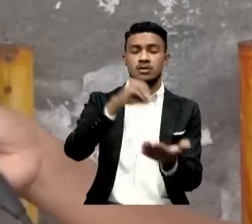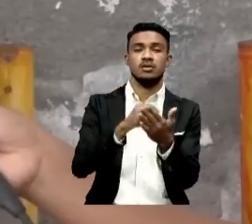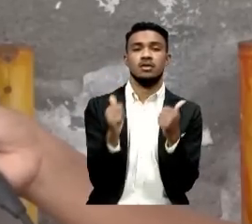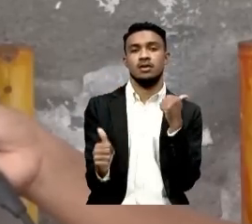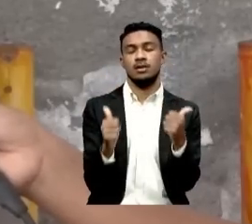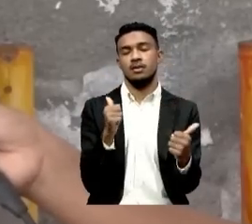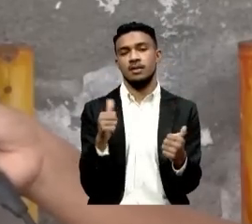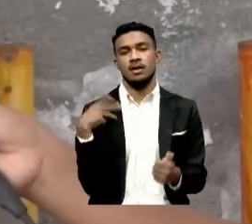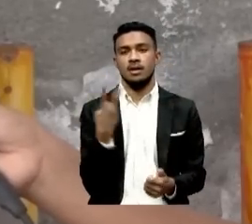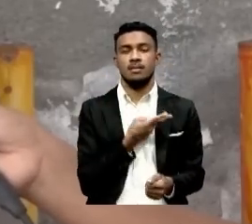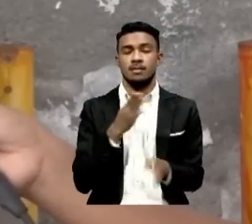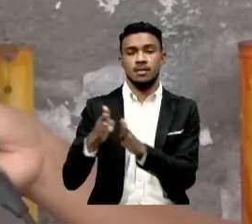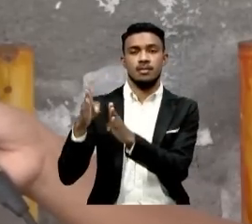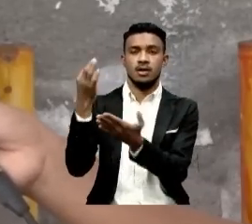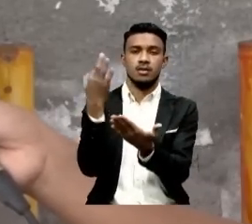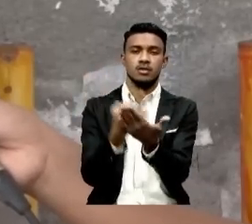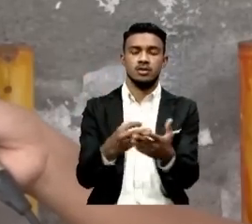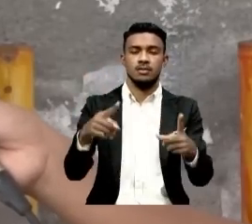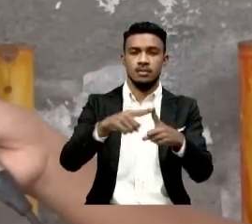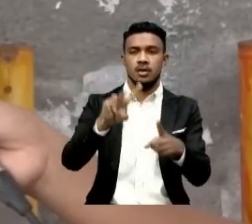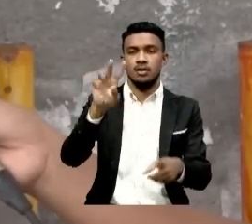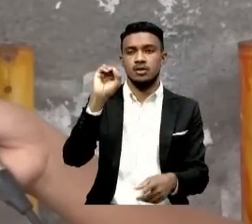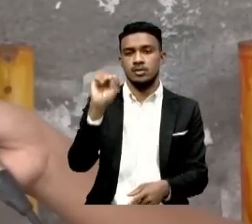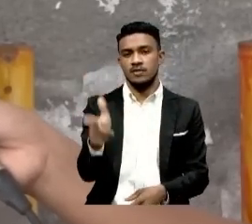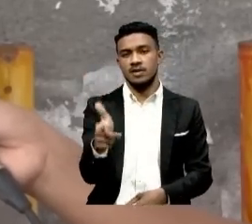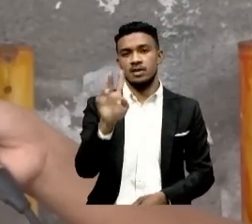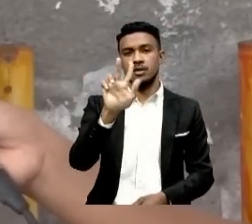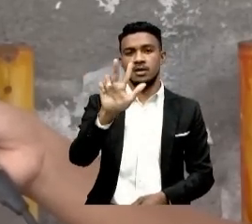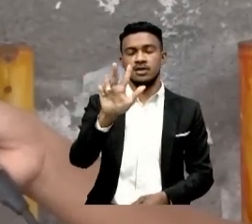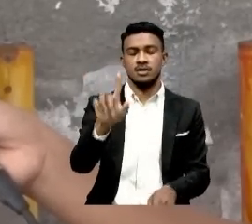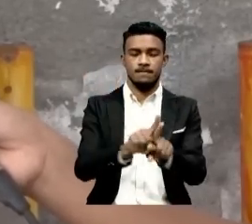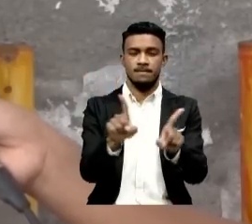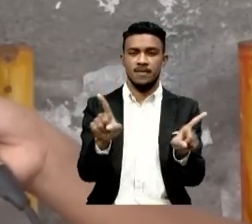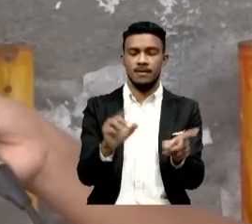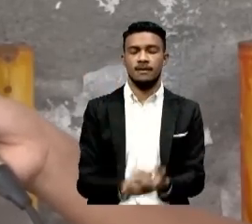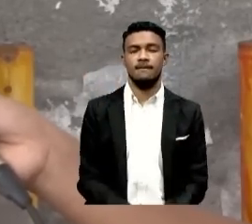não é mais preparar o orçamento para 2023, né? Mas bem, a